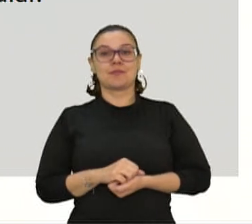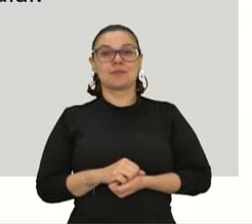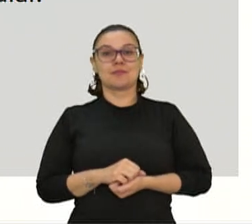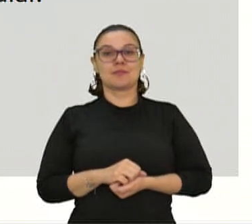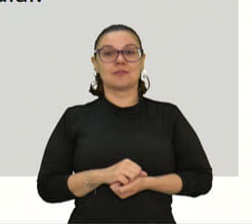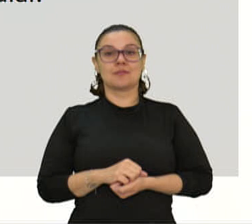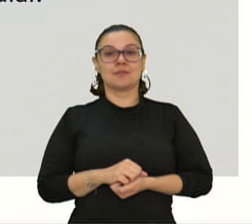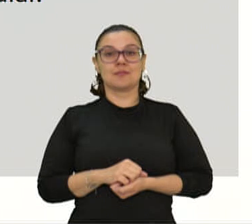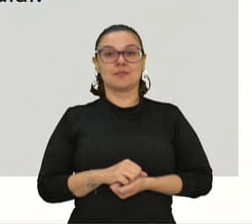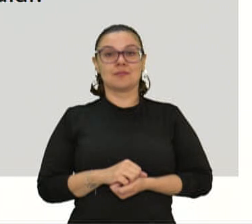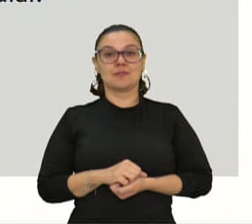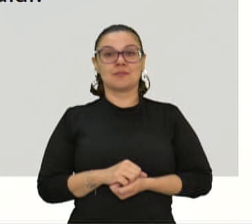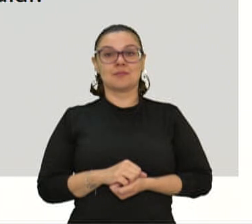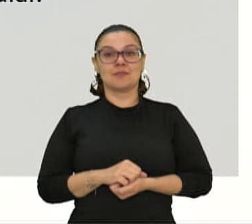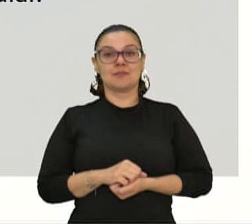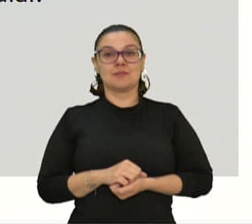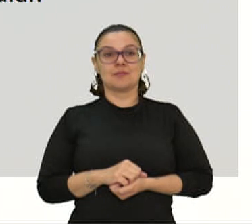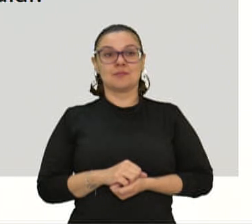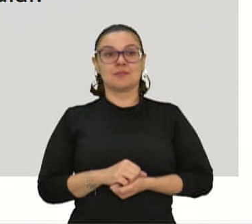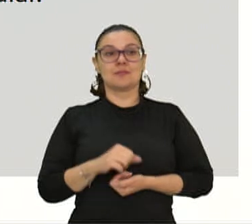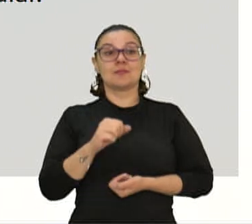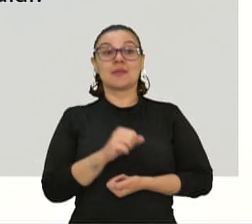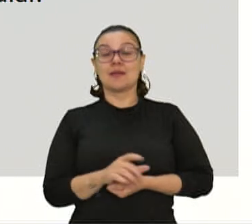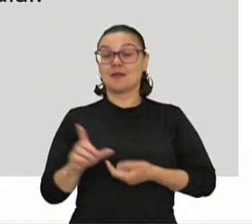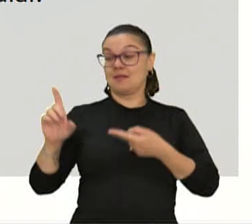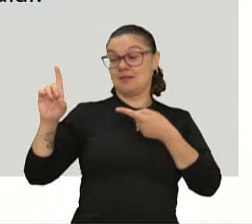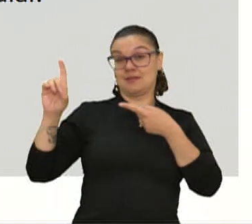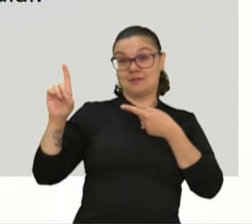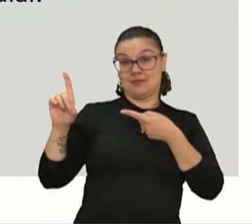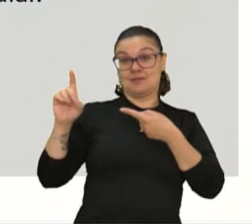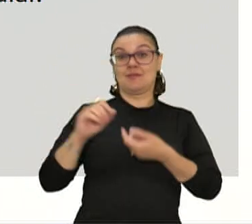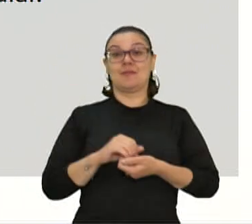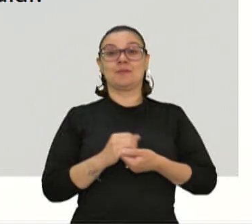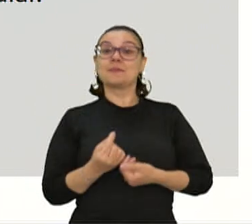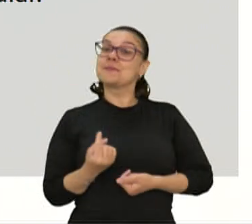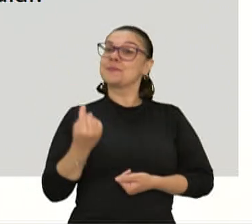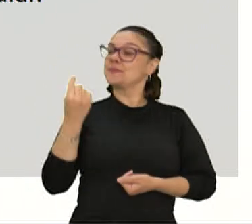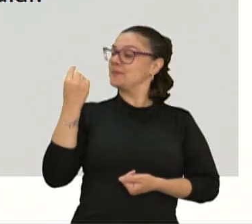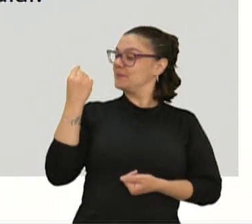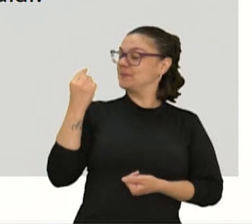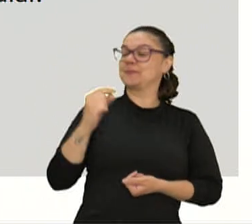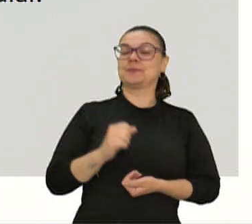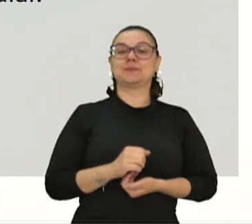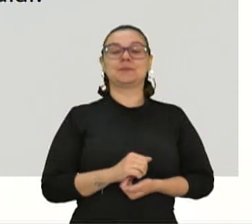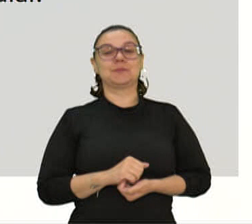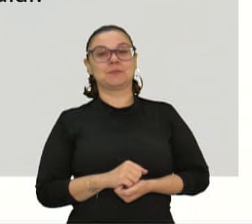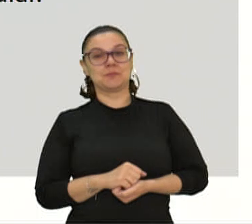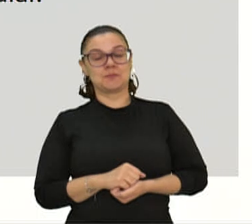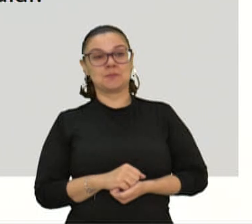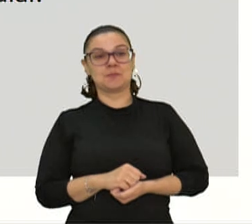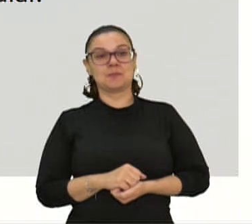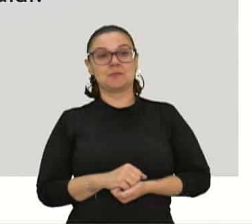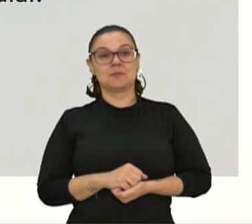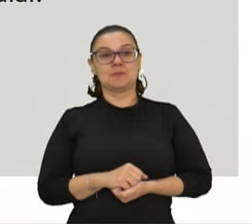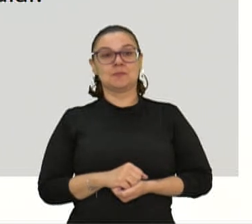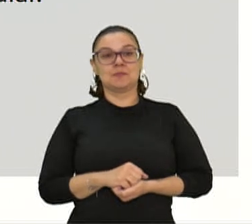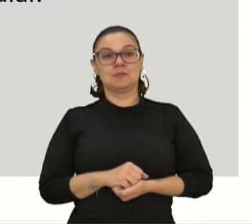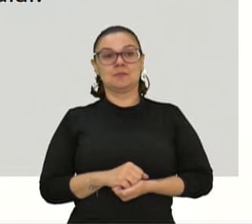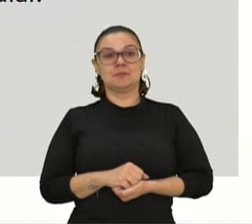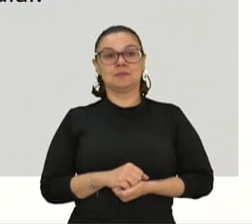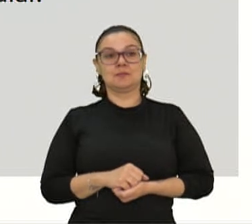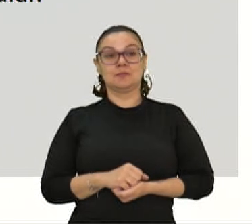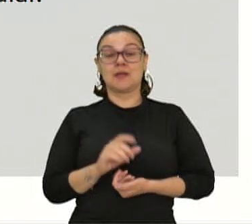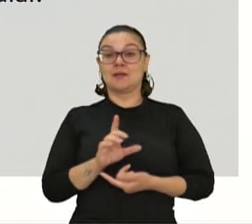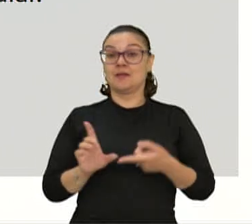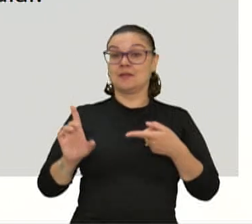foram capturados por um organismo multicelular. D. Procariontes autotróficos que foram capturados por outra